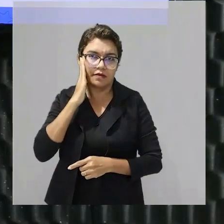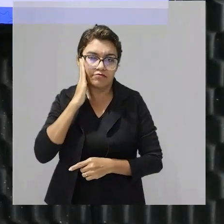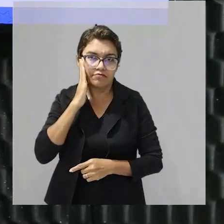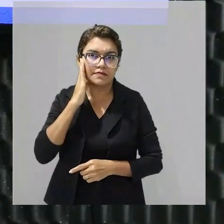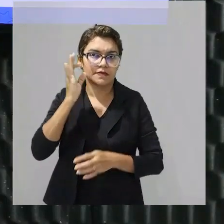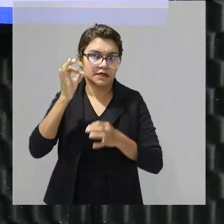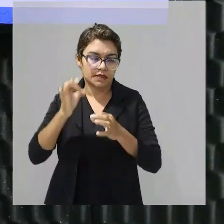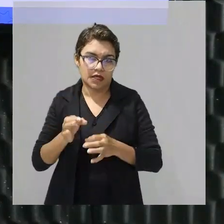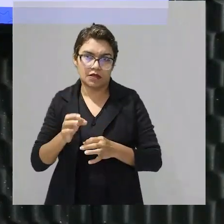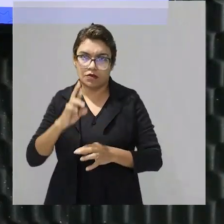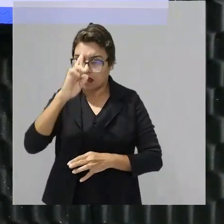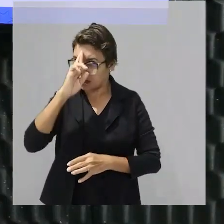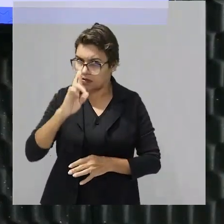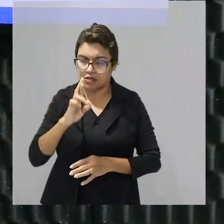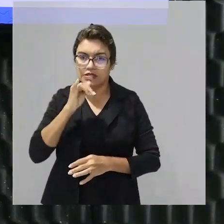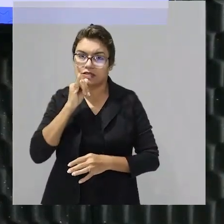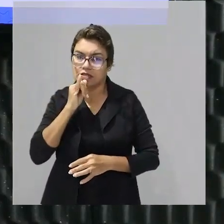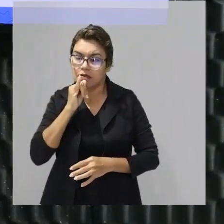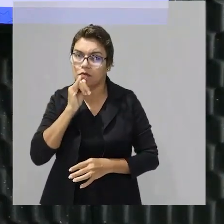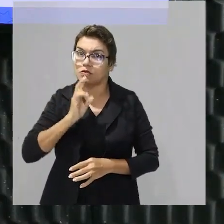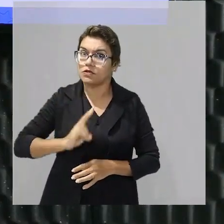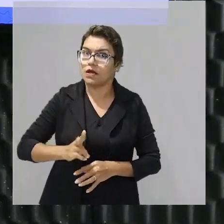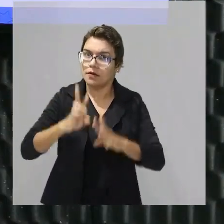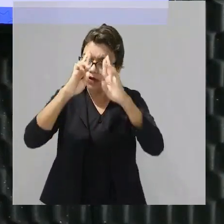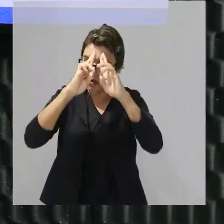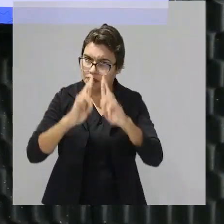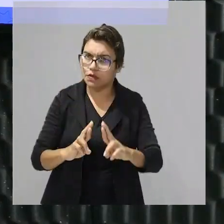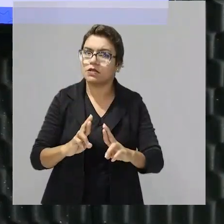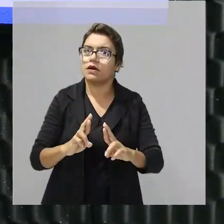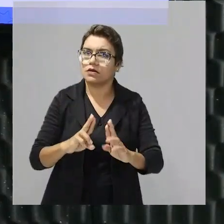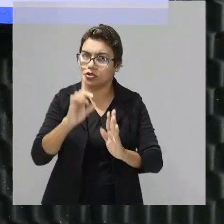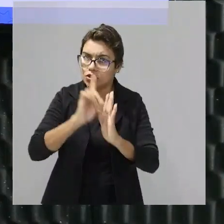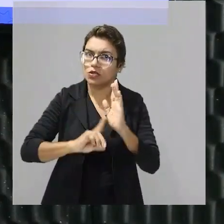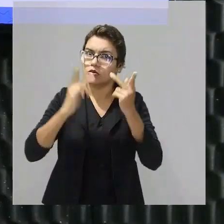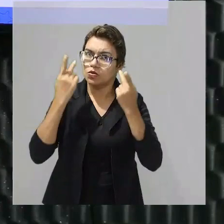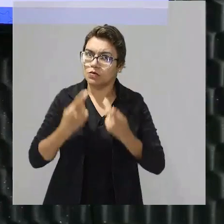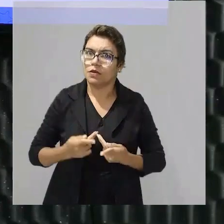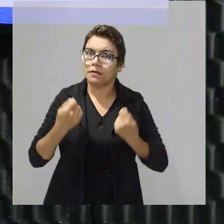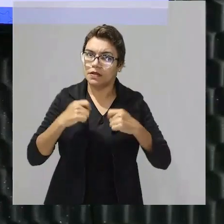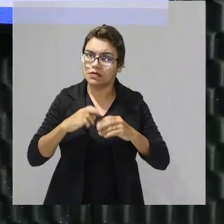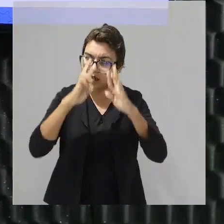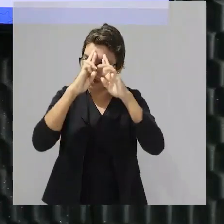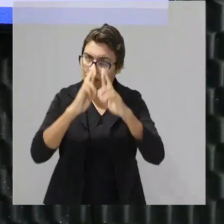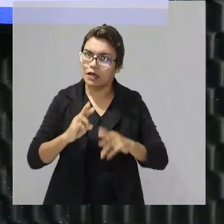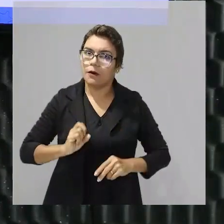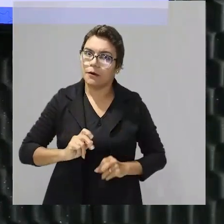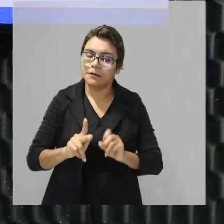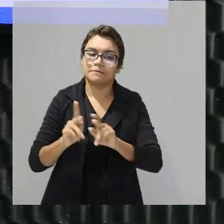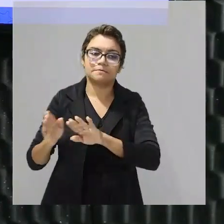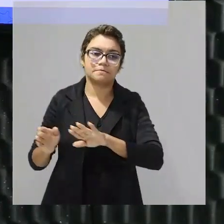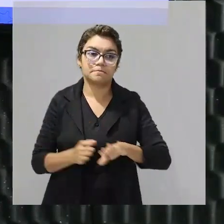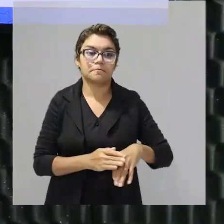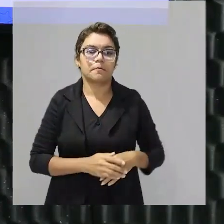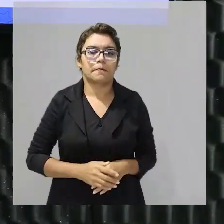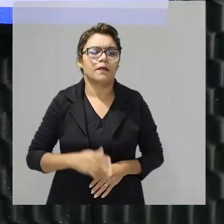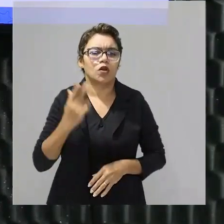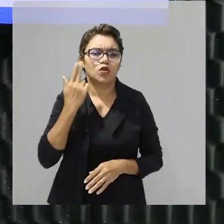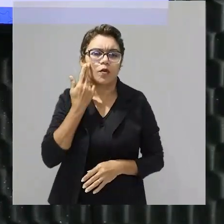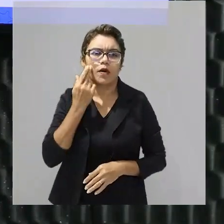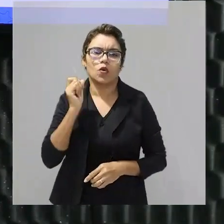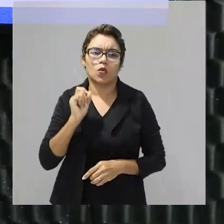Não, então nós temos que pensar em soluções que sejam possíveis e que sejam viáveis e que